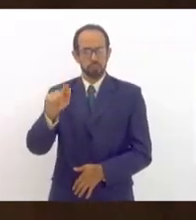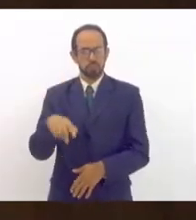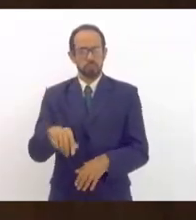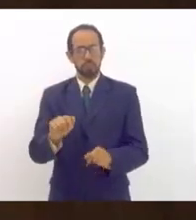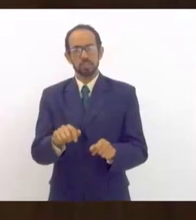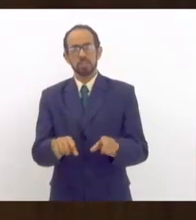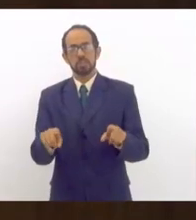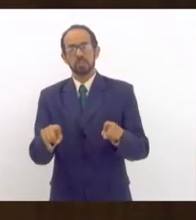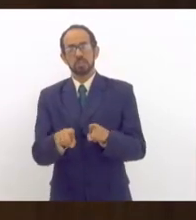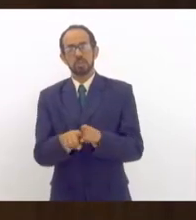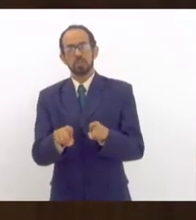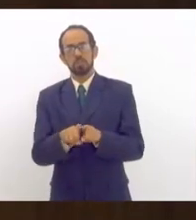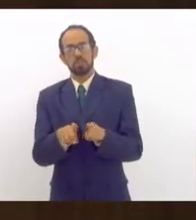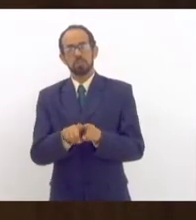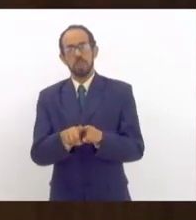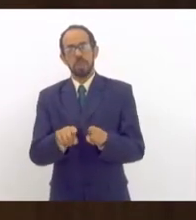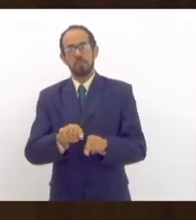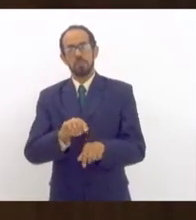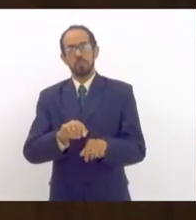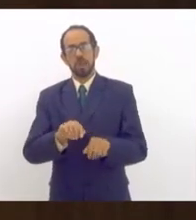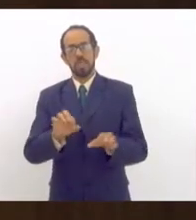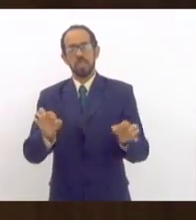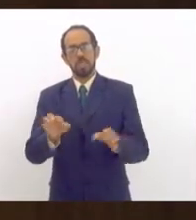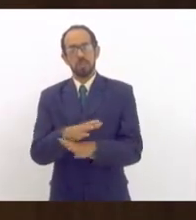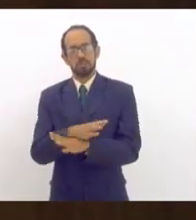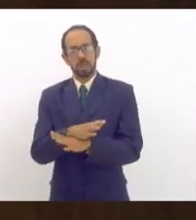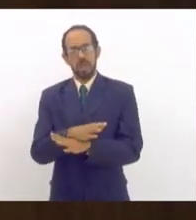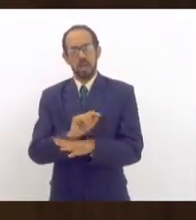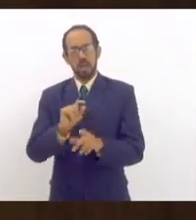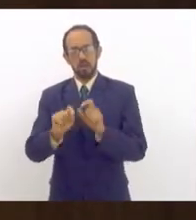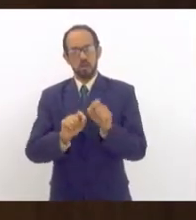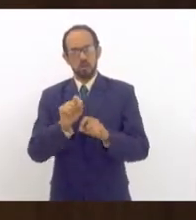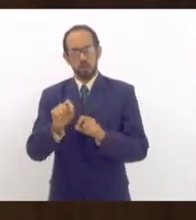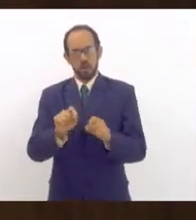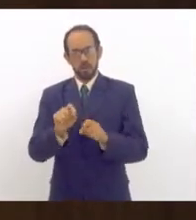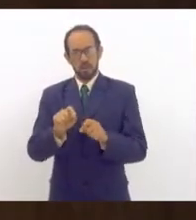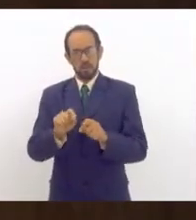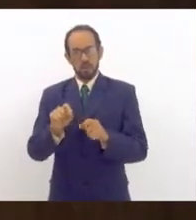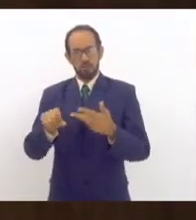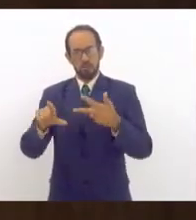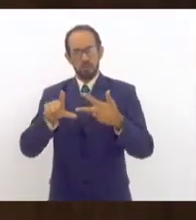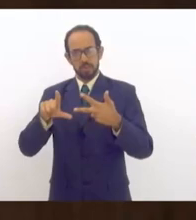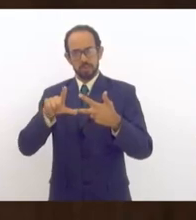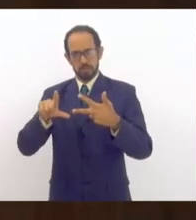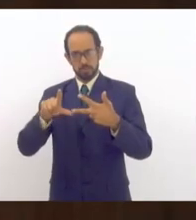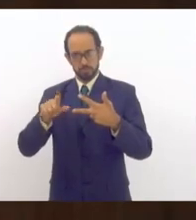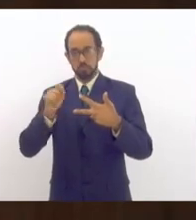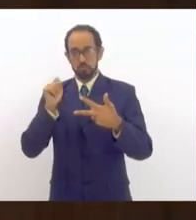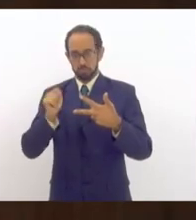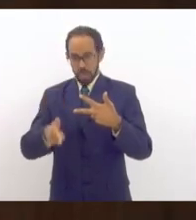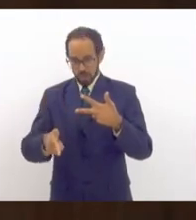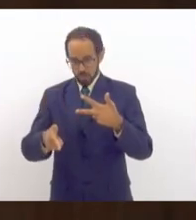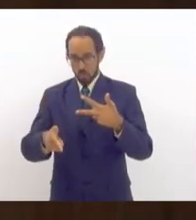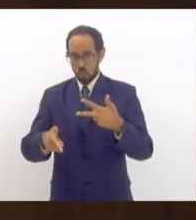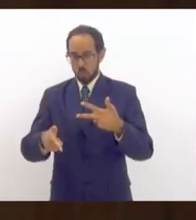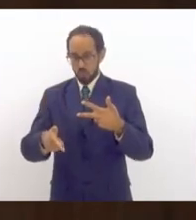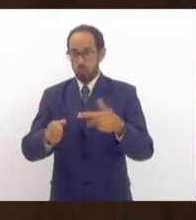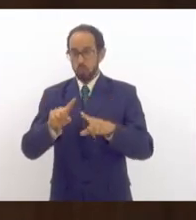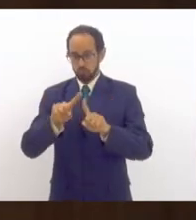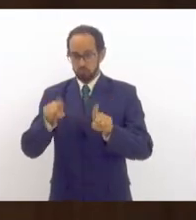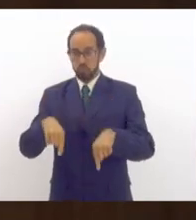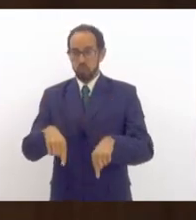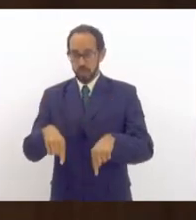para terminar Presidente quer me lembrar aqui que o poder legislativo pagou seus servidores essa parcela